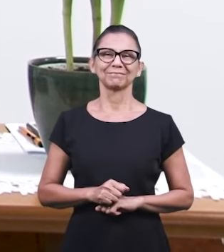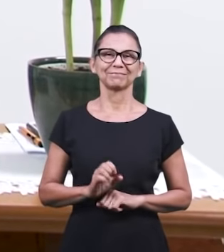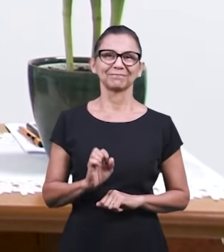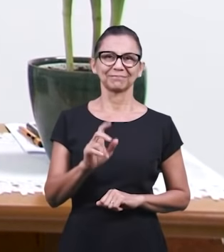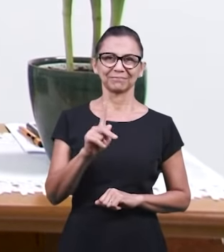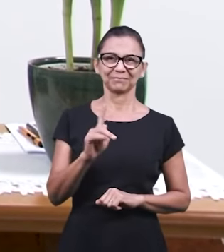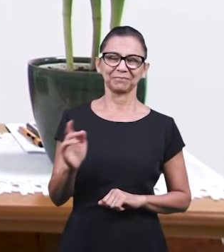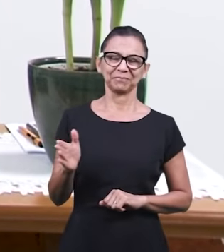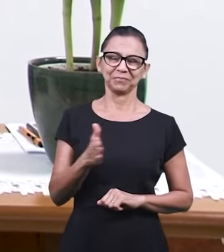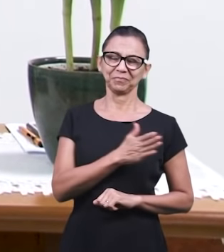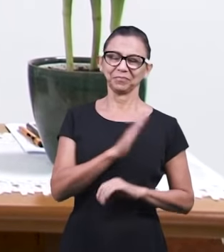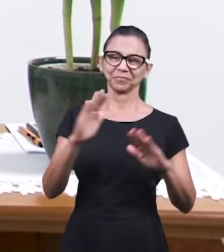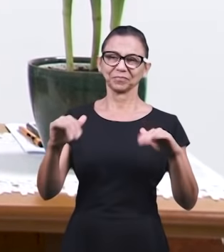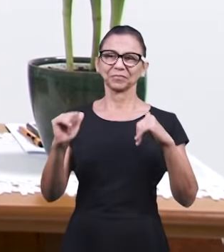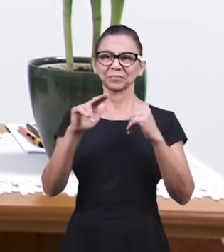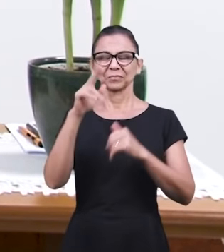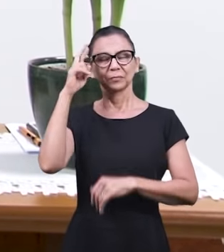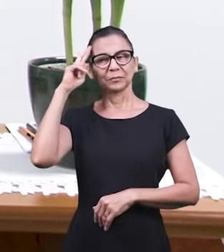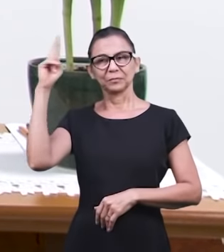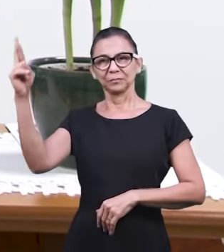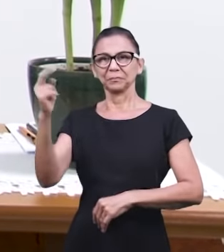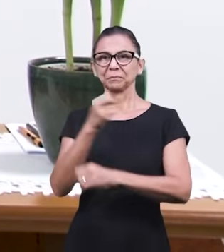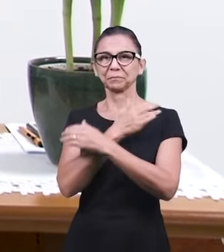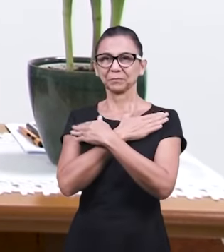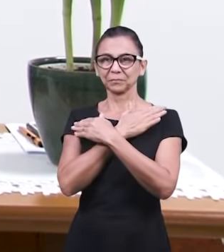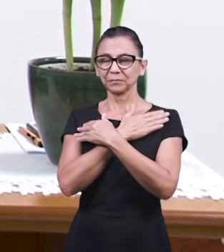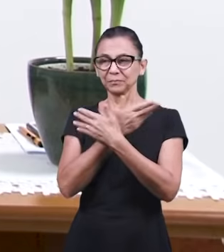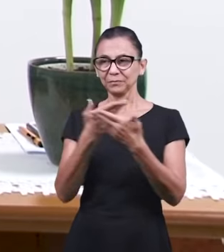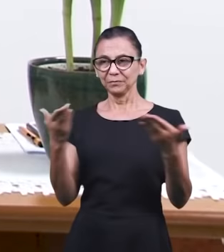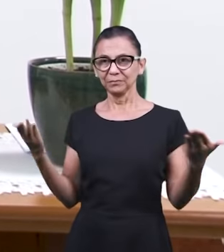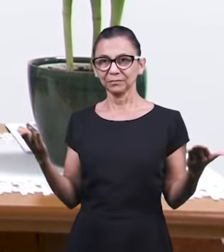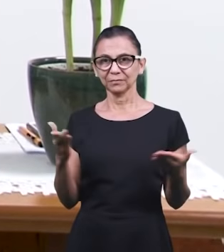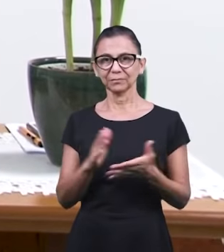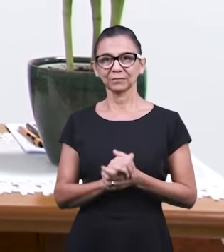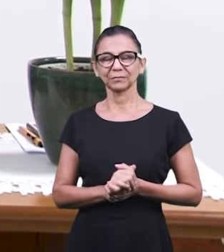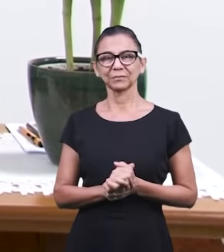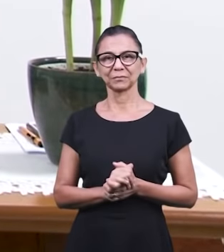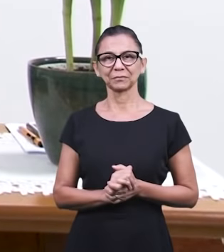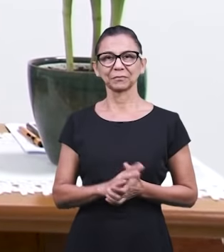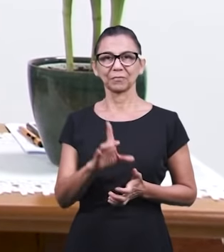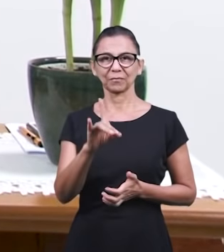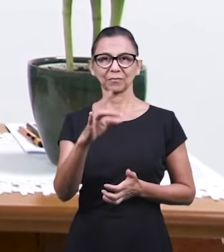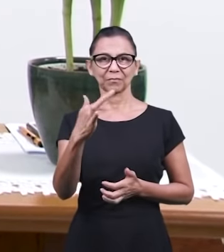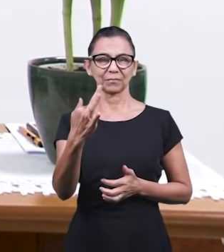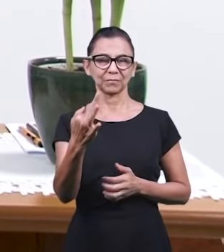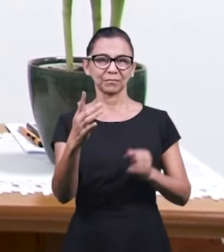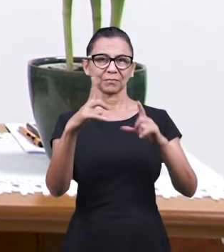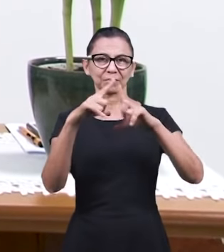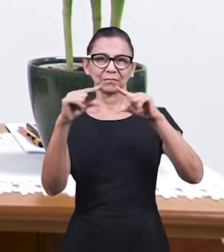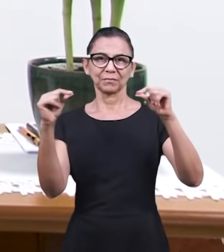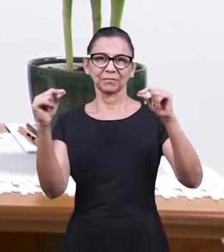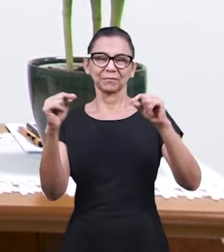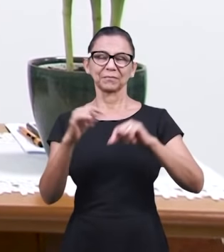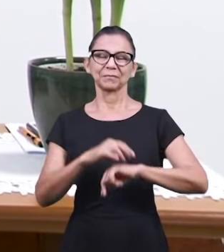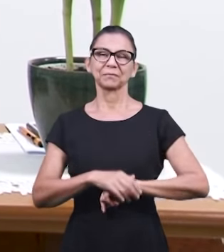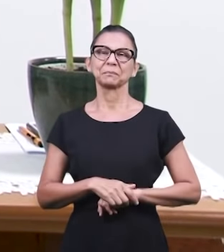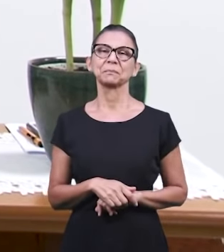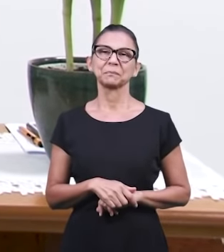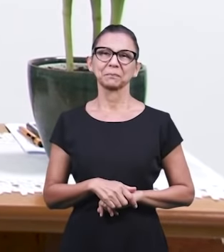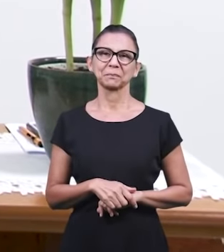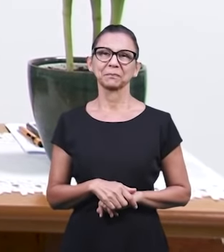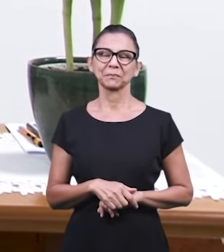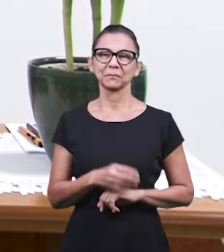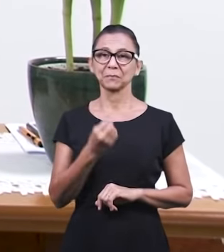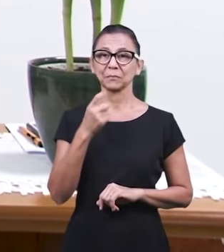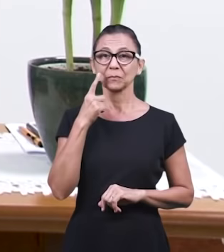Rana. Louvado seja o nome do Senhor. Um abraço a todos os nossos irmãos de Brasília, de todas as igrejas. Muito